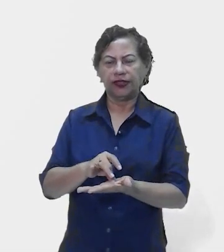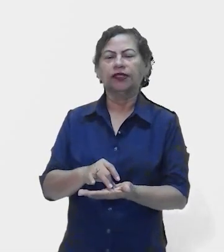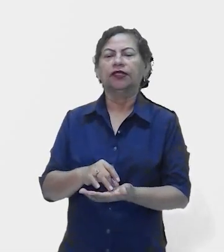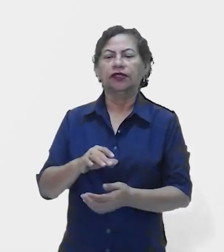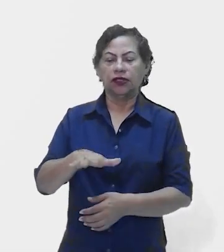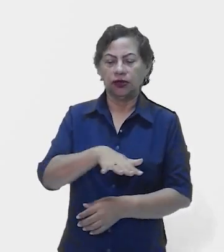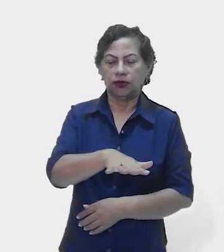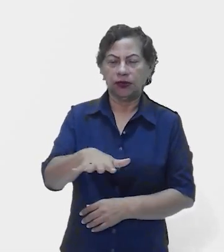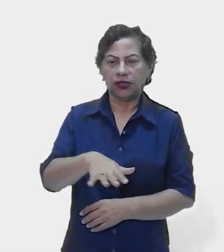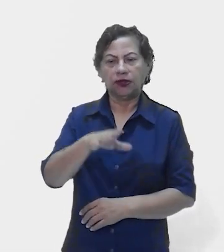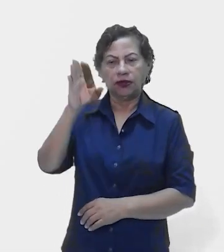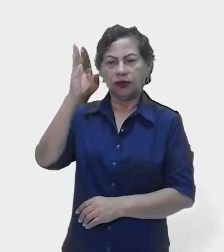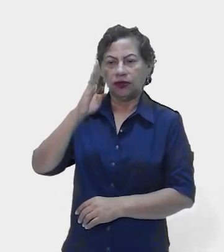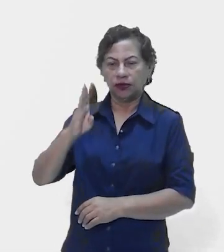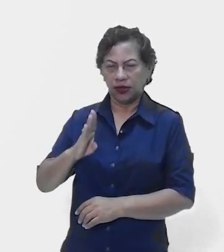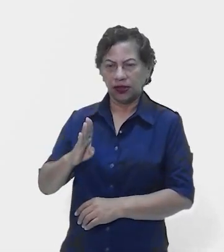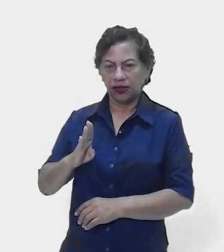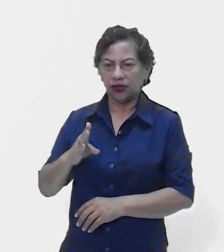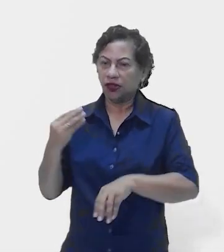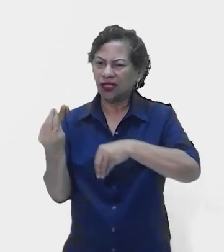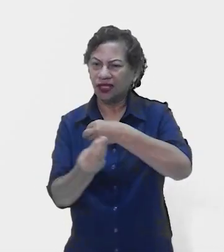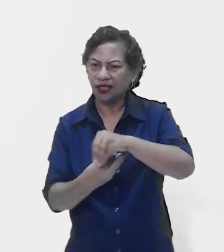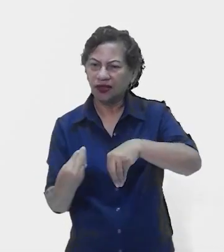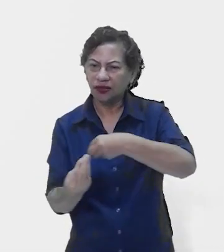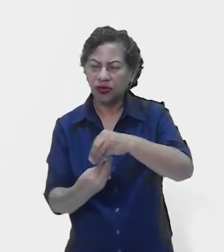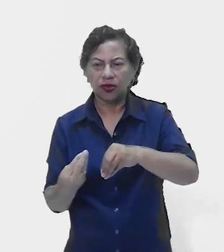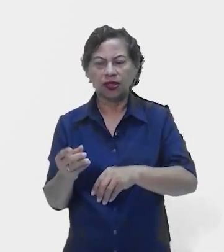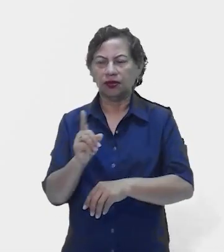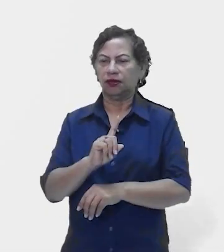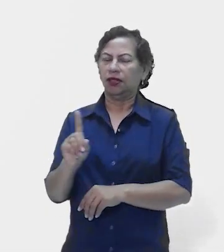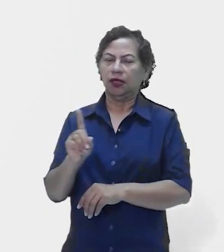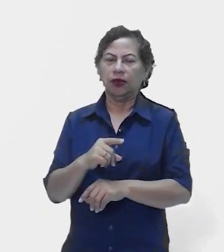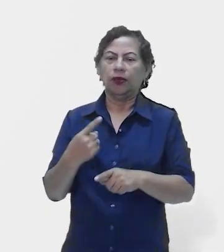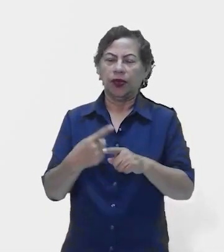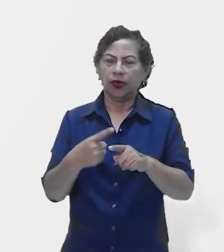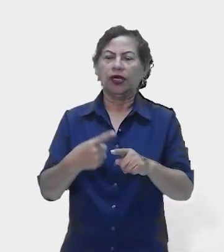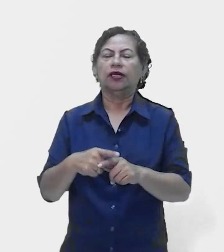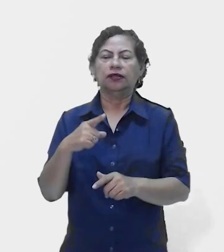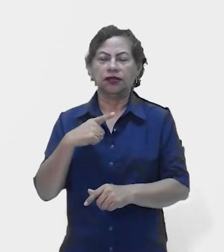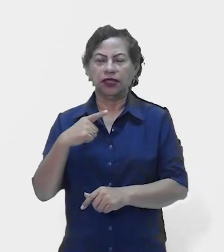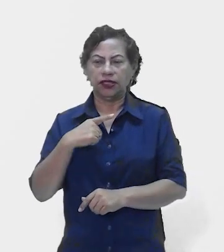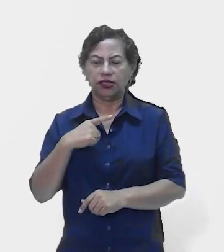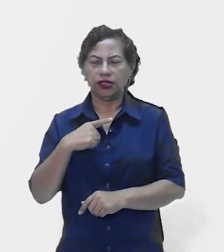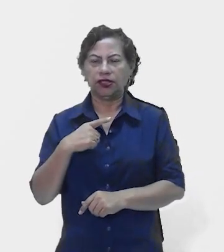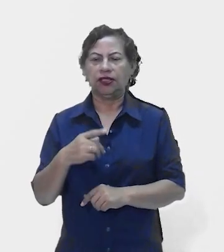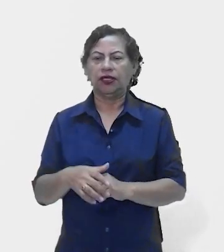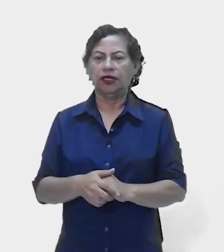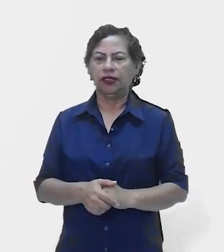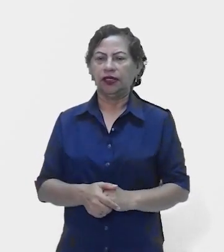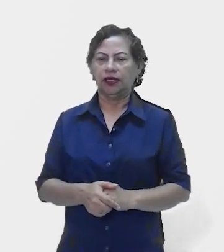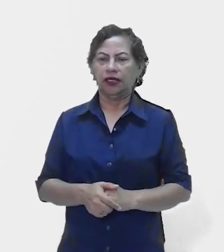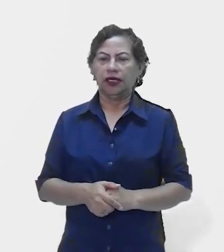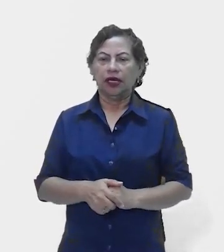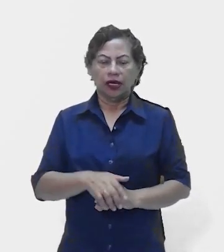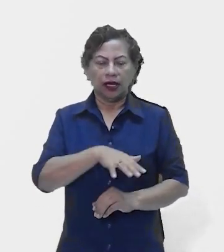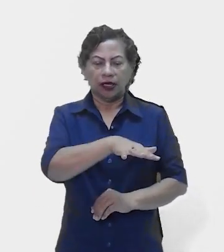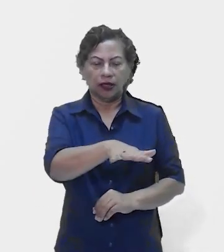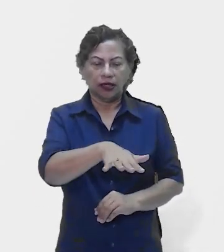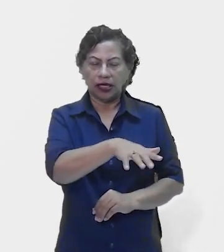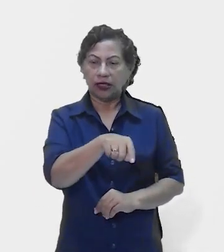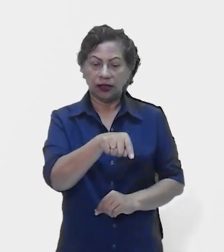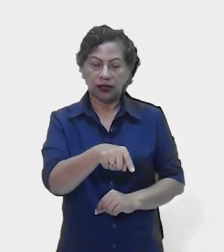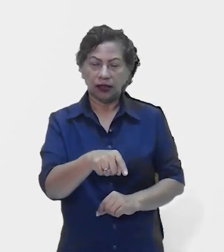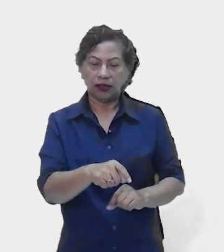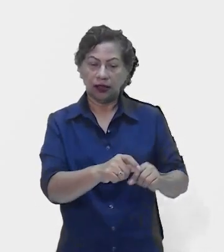espaço rural brasileiro ele não é homogêneo. Ao mesmo tempo que a gente tem áreas bastante desenvolvidas do ponto de